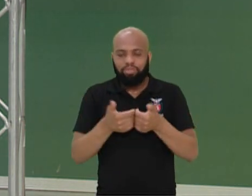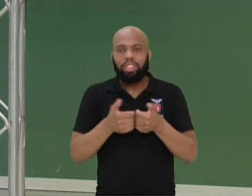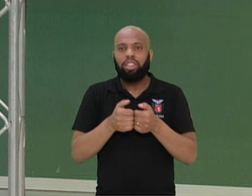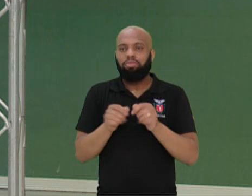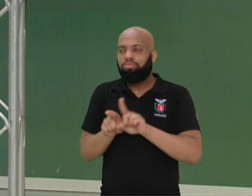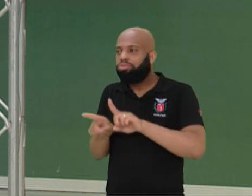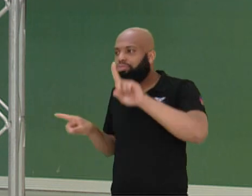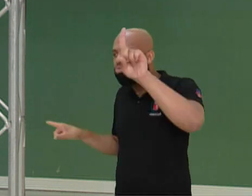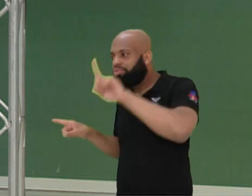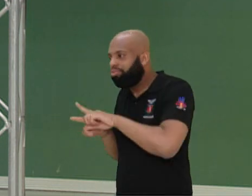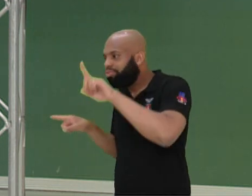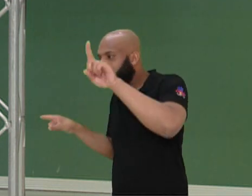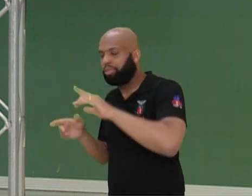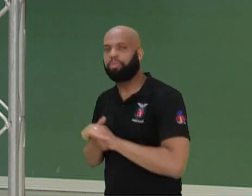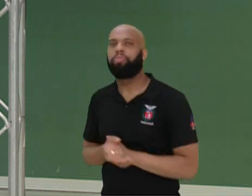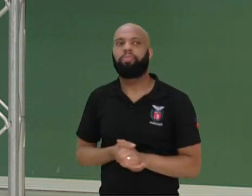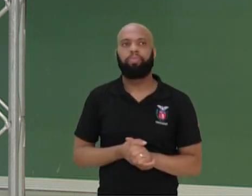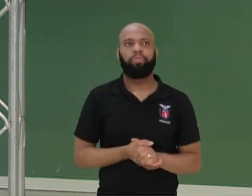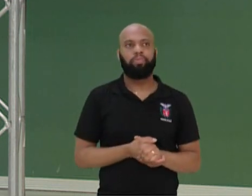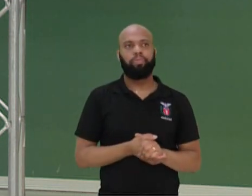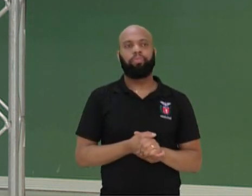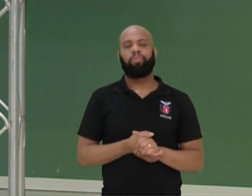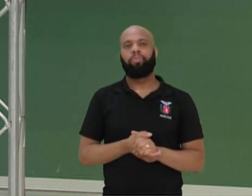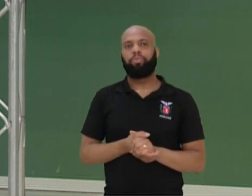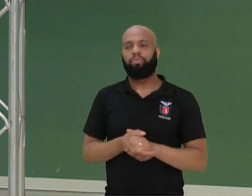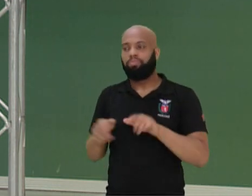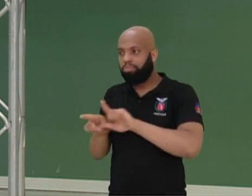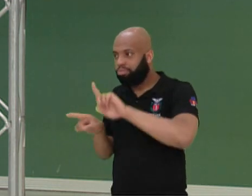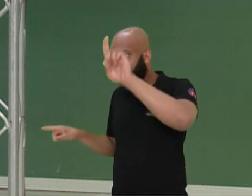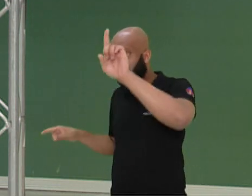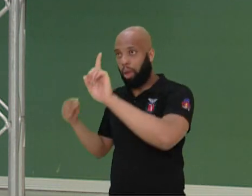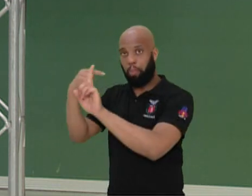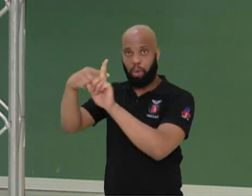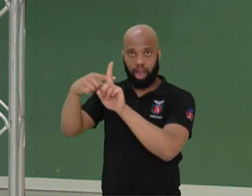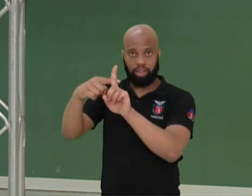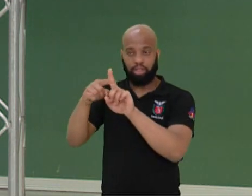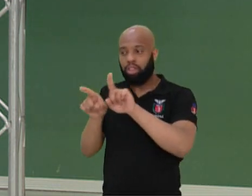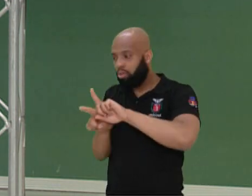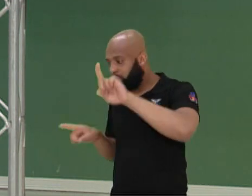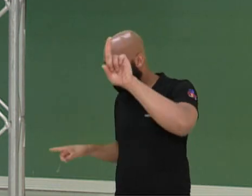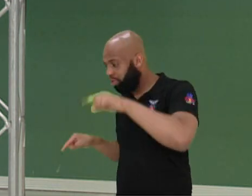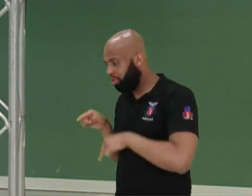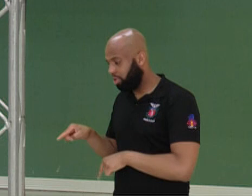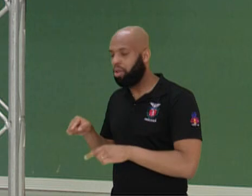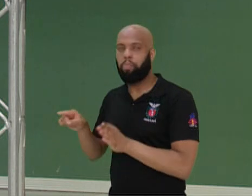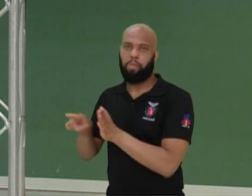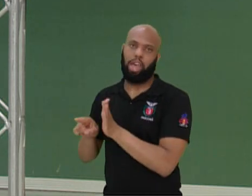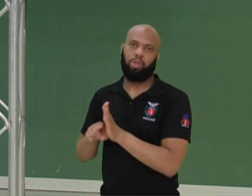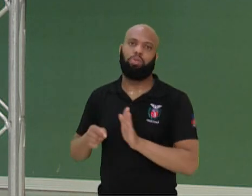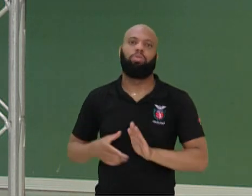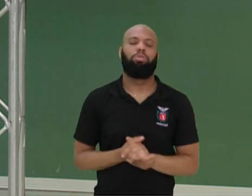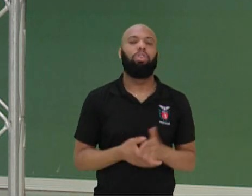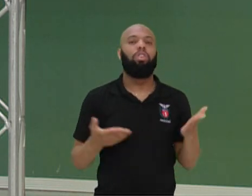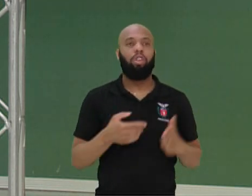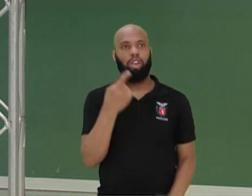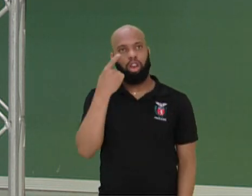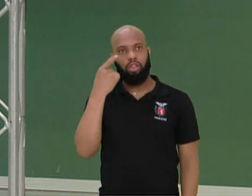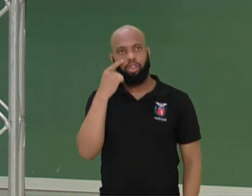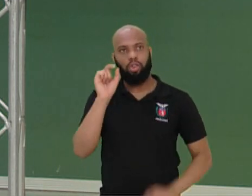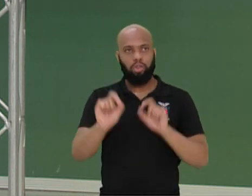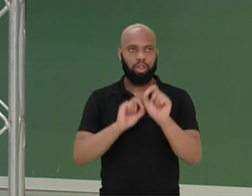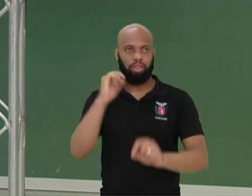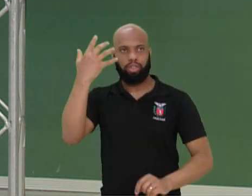x1 e x2, né? O x1 eu utilizo só o sinalzinho de mais, e o x2 eu utilizo só o sinalzinho do menos, né? E vamos ver no que isso